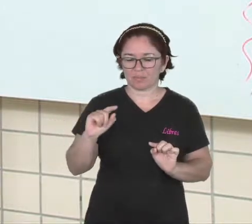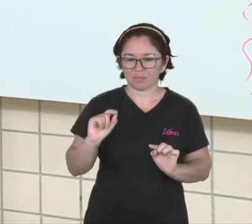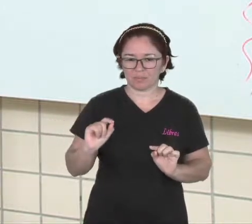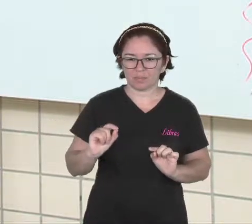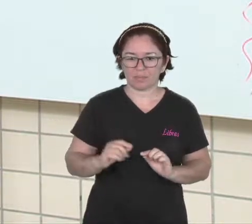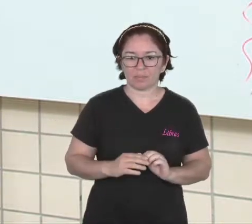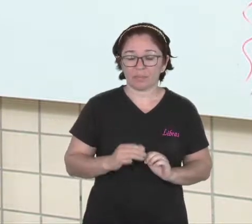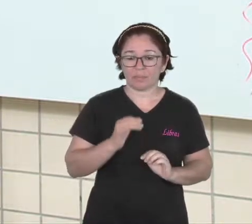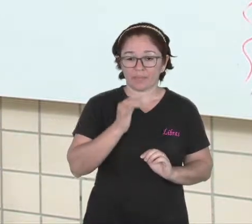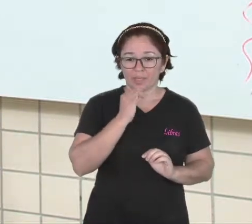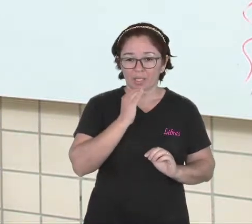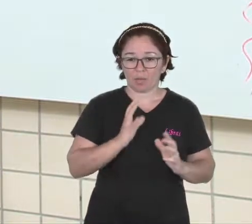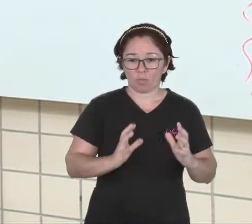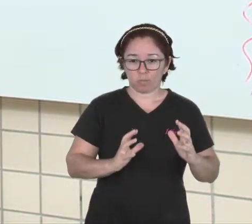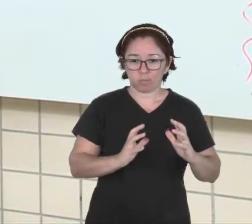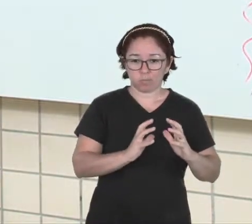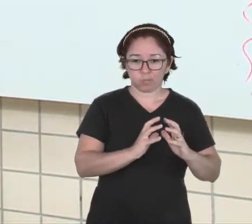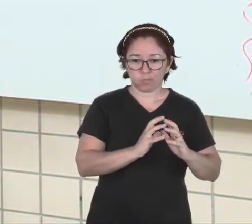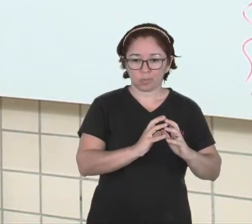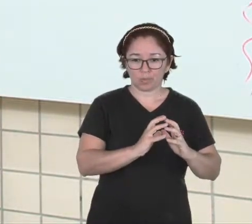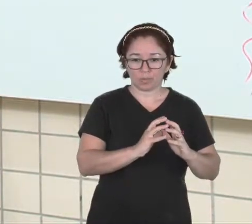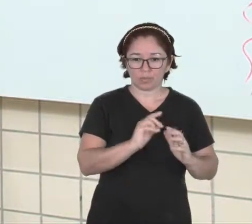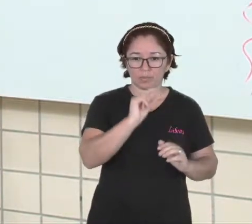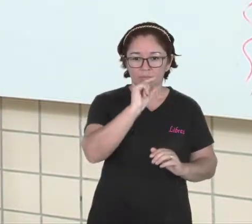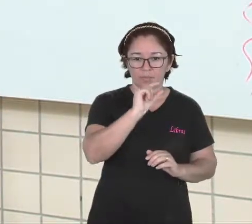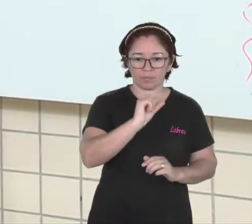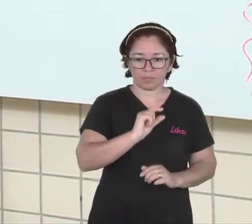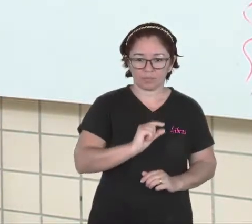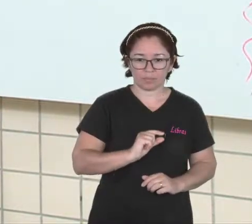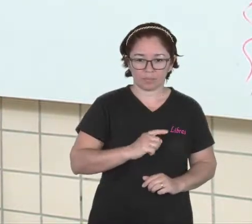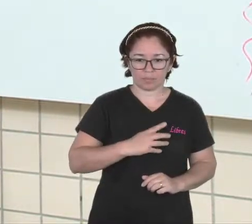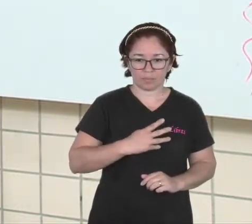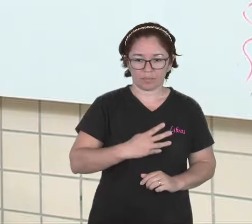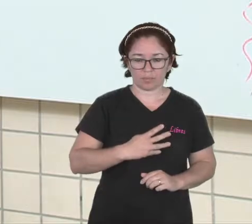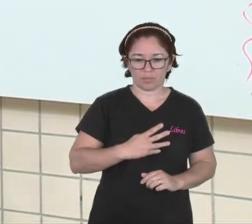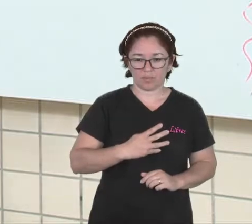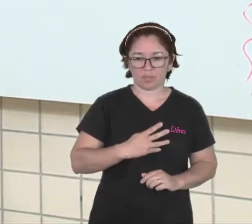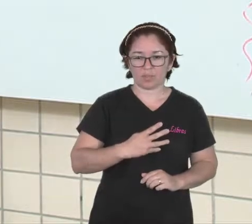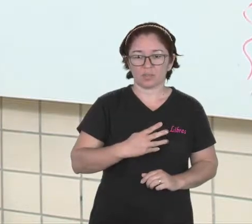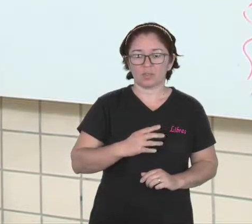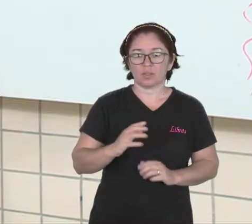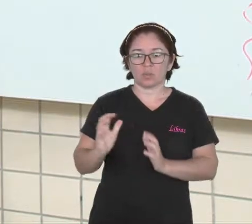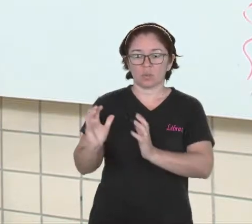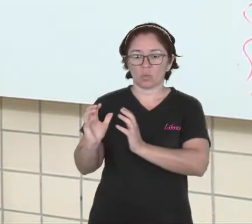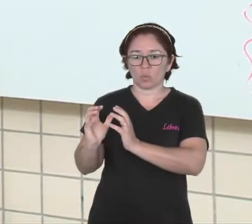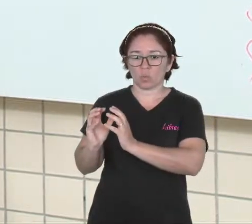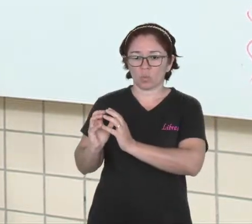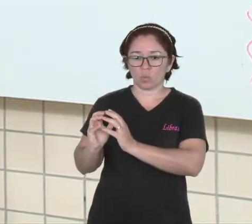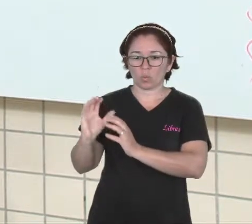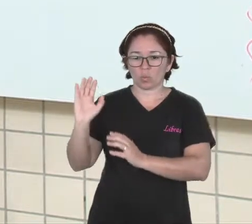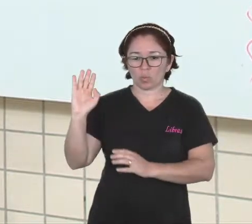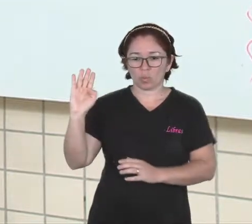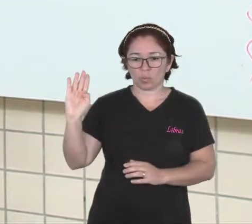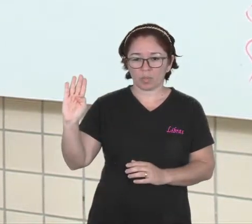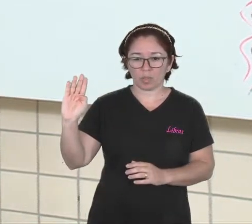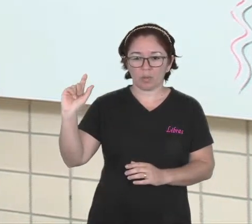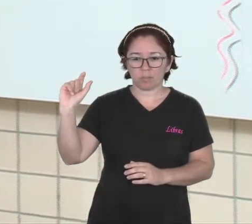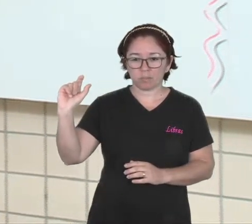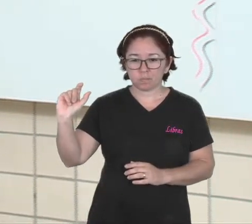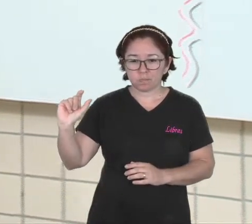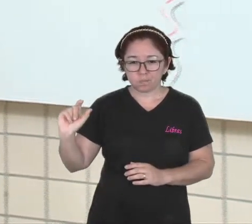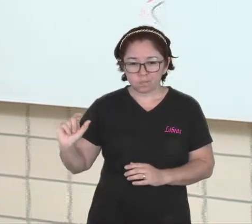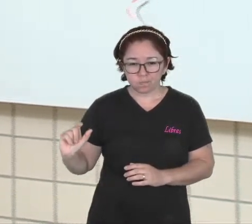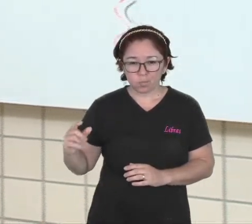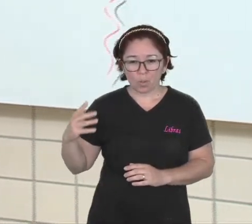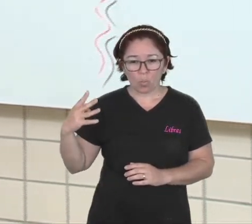2, 3, 4 elementos, os 4 devem estar relacionados com o elemento do conjunto de chegada. Tudo bem? Vamos ver esse